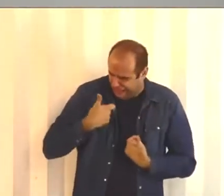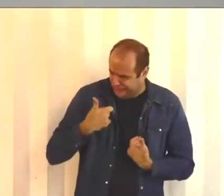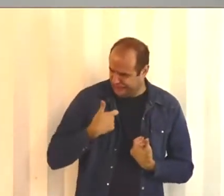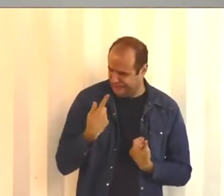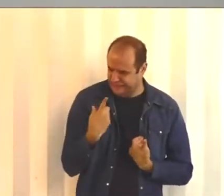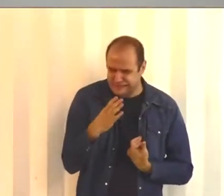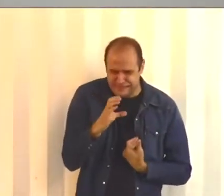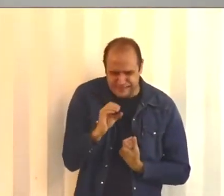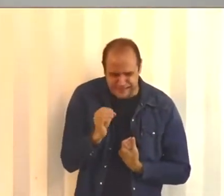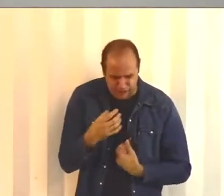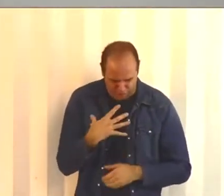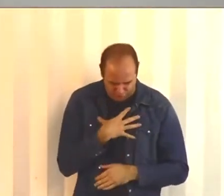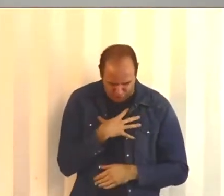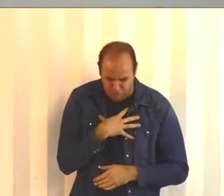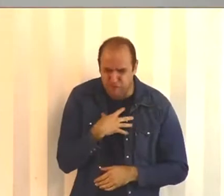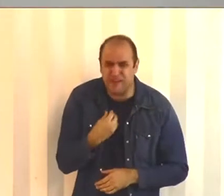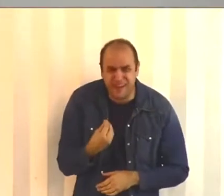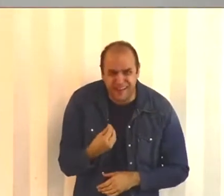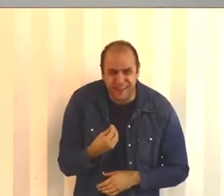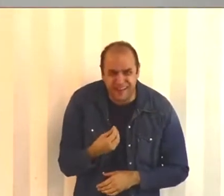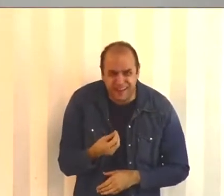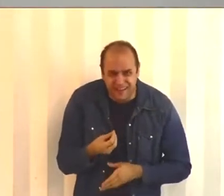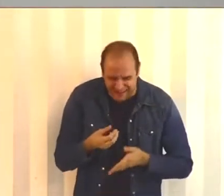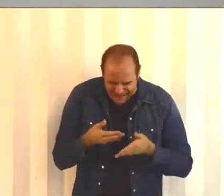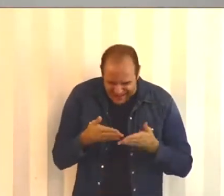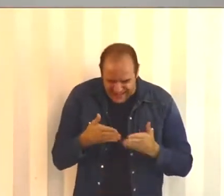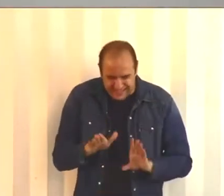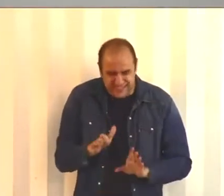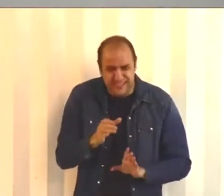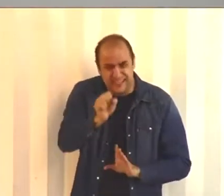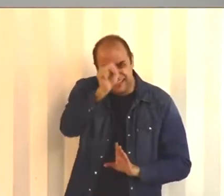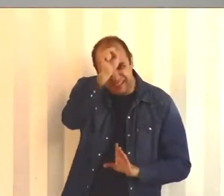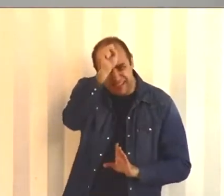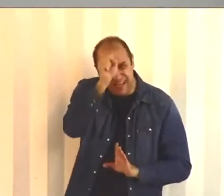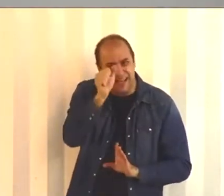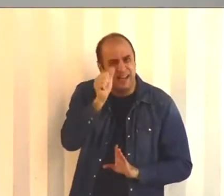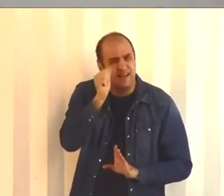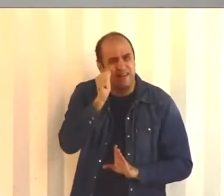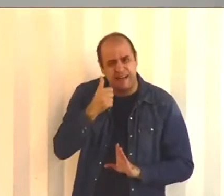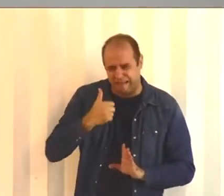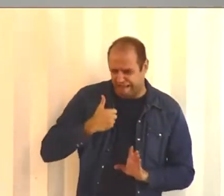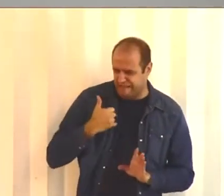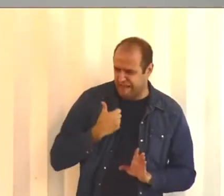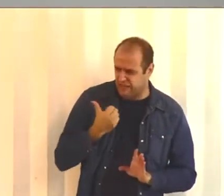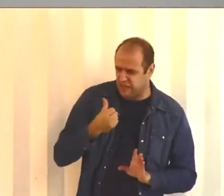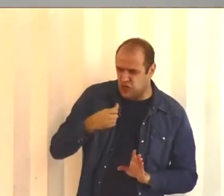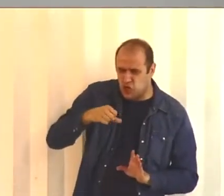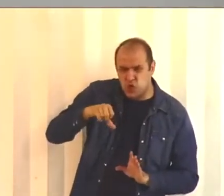de nascer um filho, dará à luz Sara com seus 90 anos.